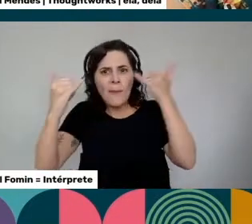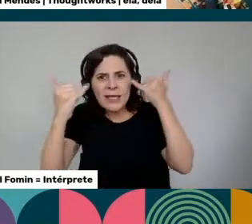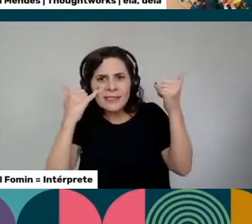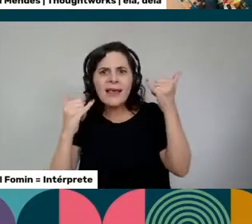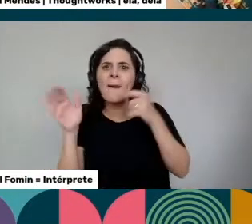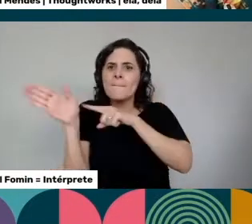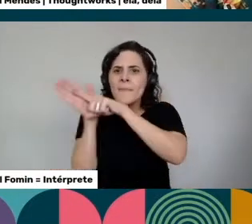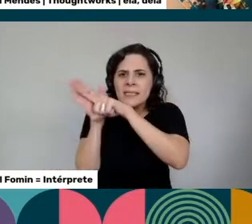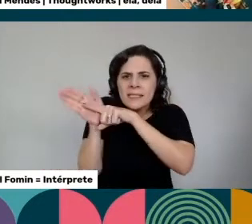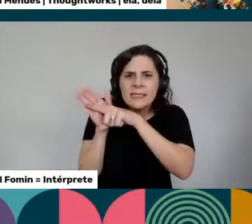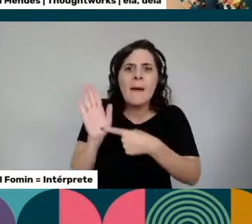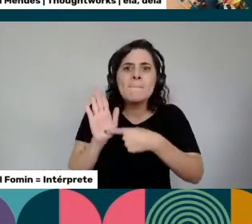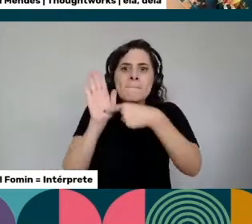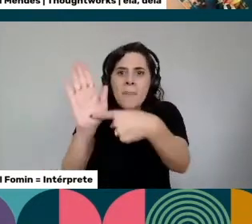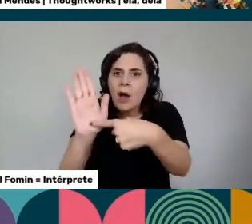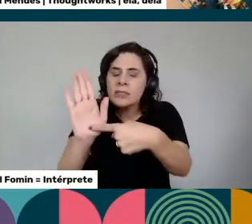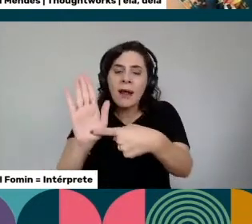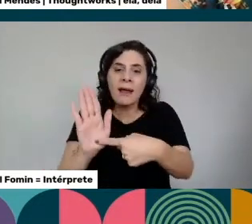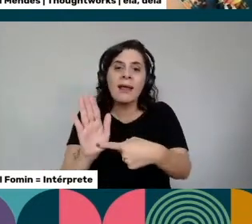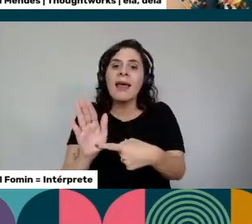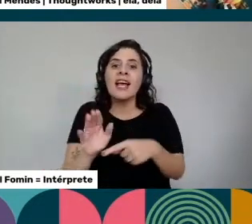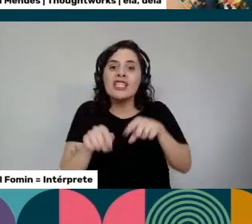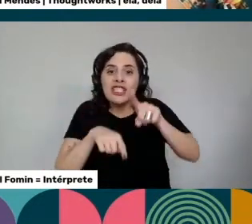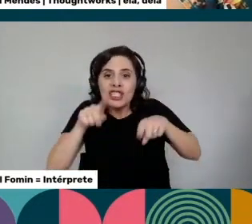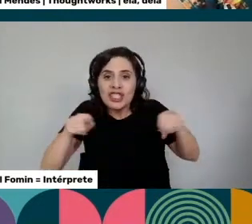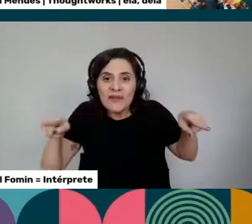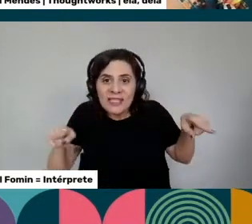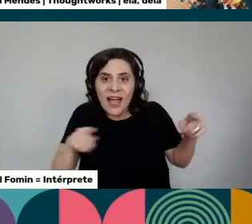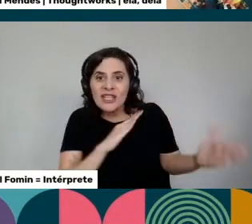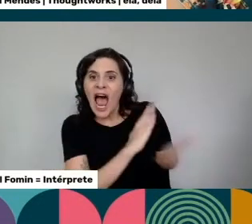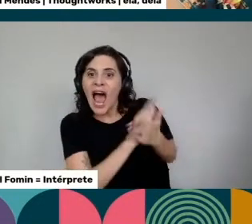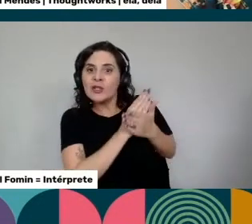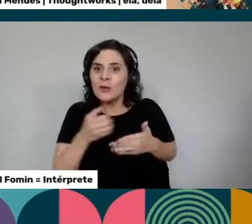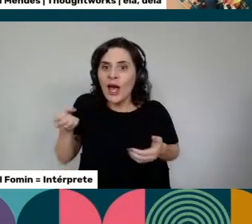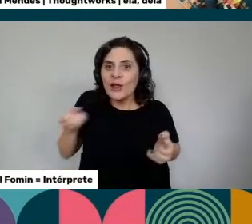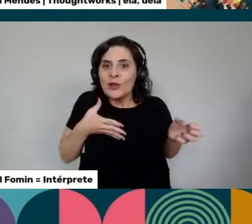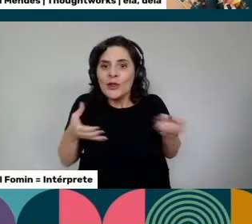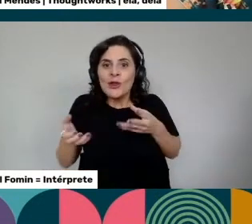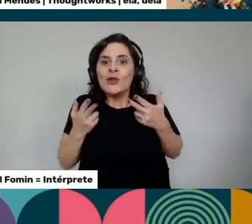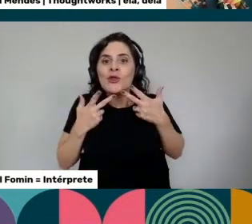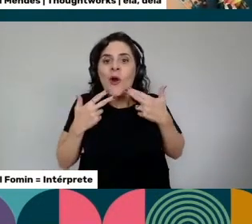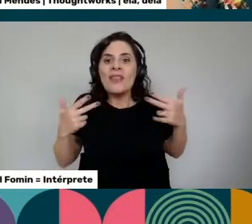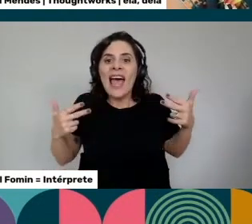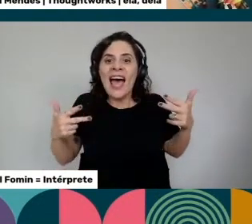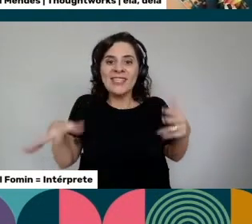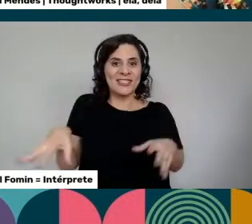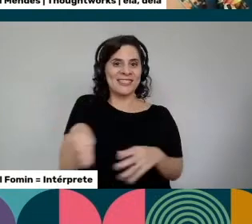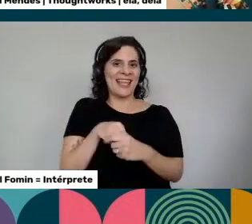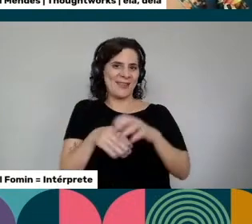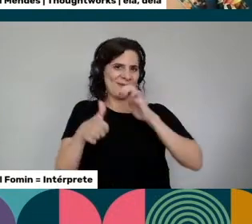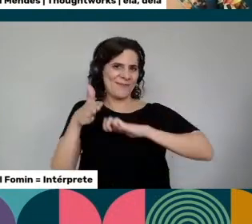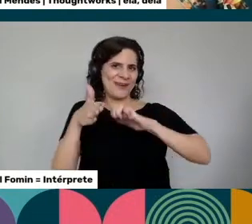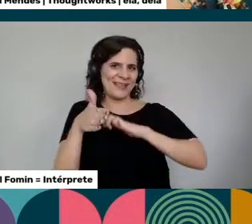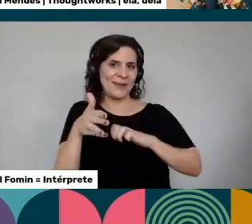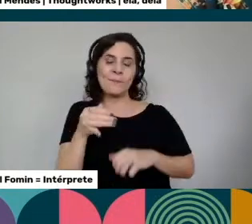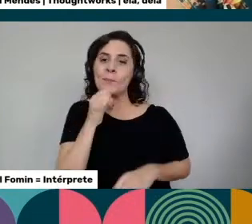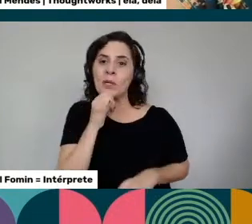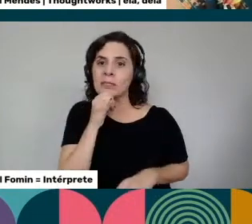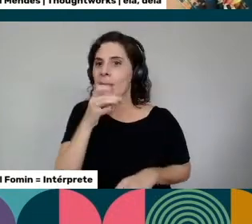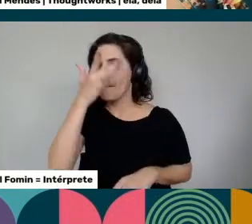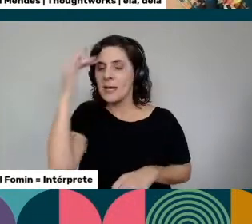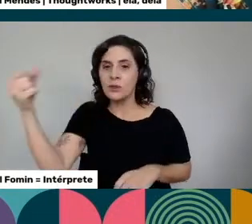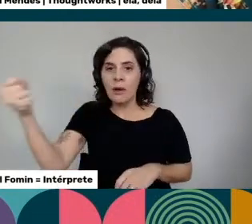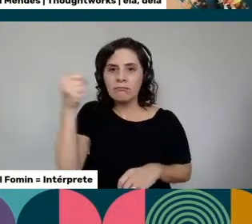inovação amplia, quer dizer, a diversidade amplia a inovação dentro das empresas, né? Então, ter pessoas, ter abordagens,